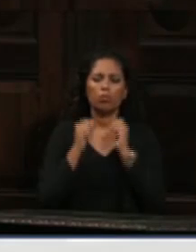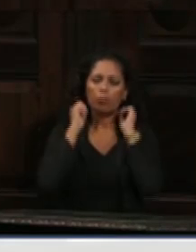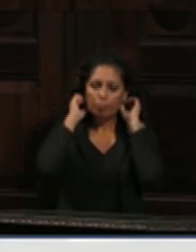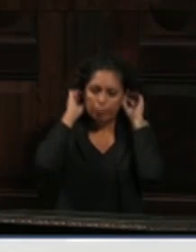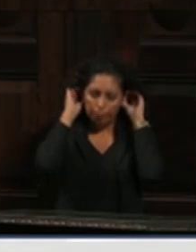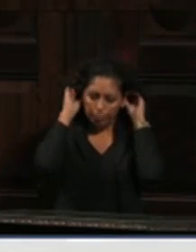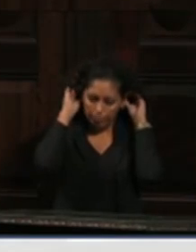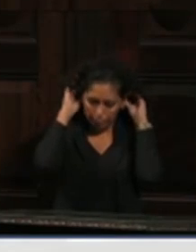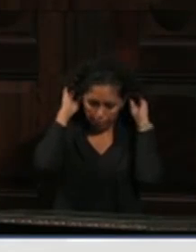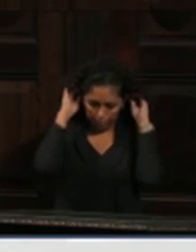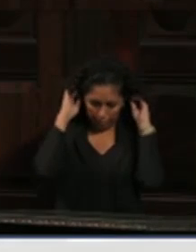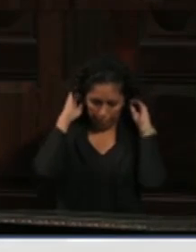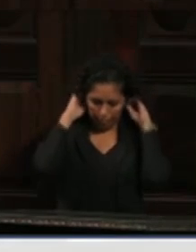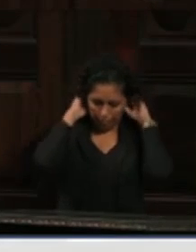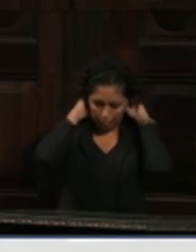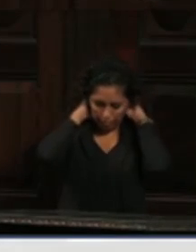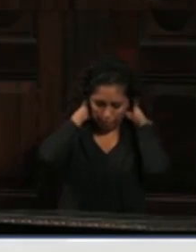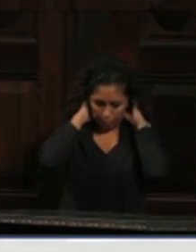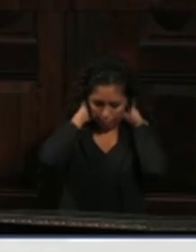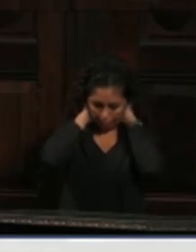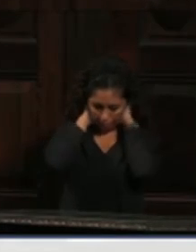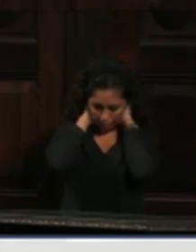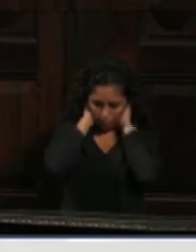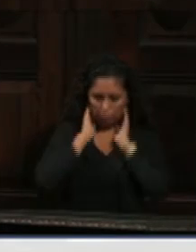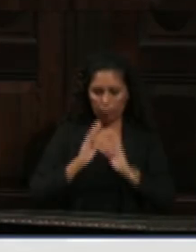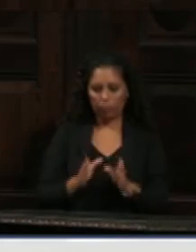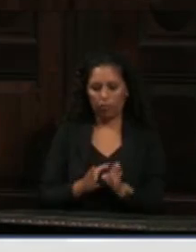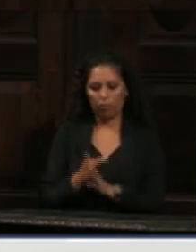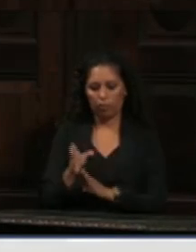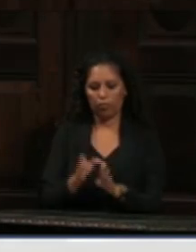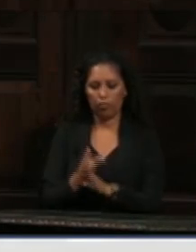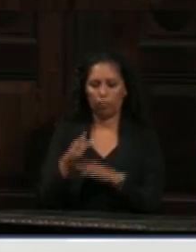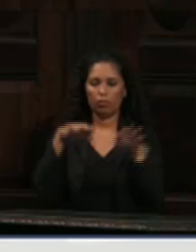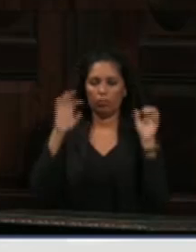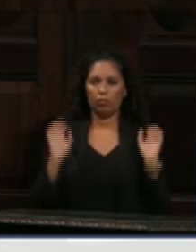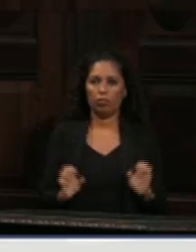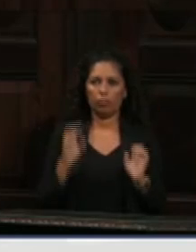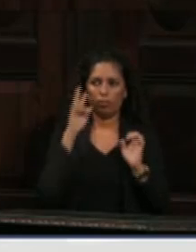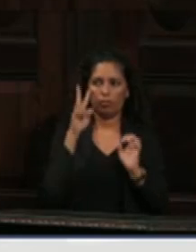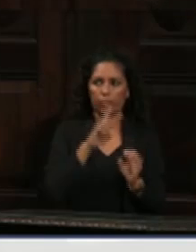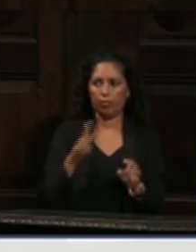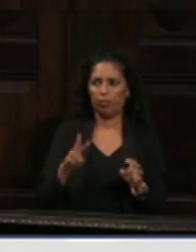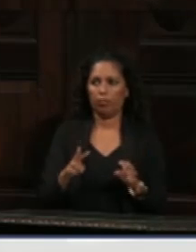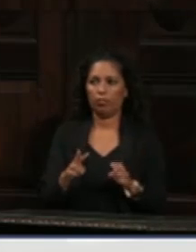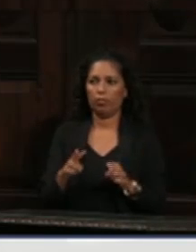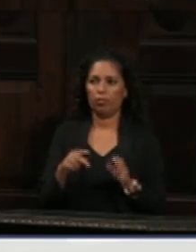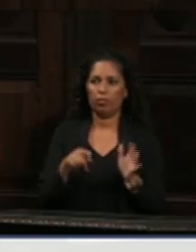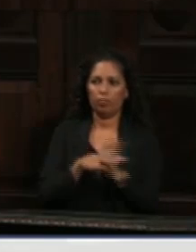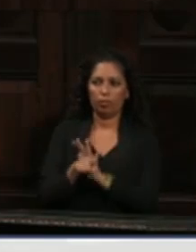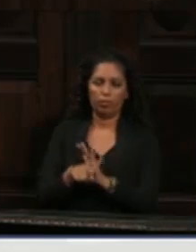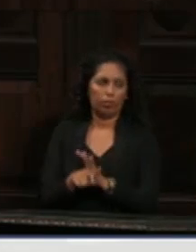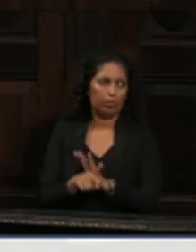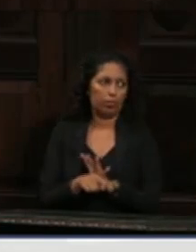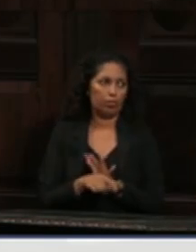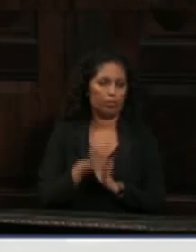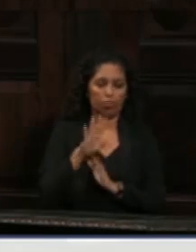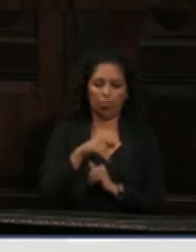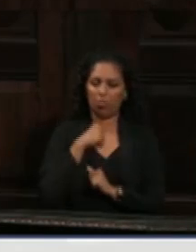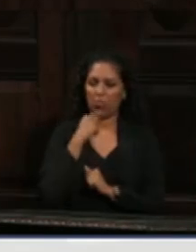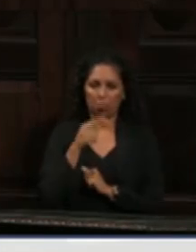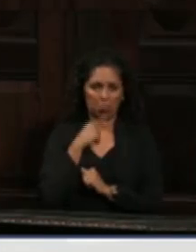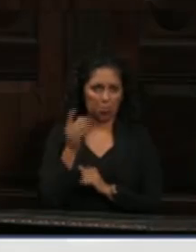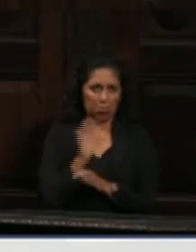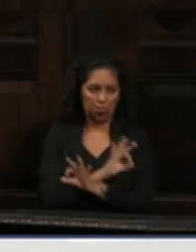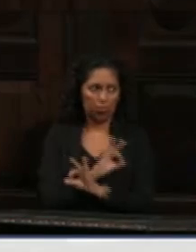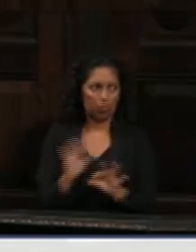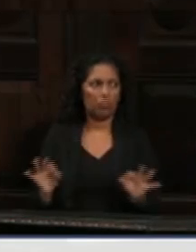submetidos ao Conselho de Ética. A morosidade fez com que isso também não ocorresse. E com o